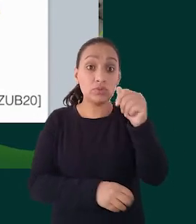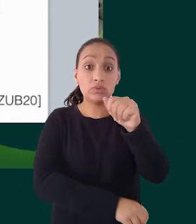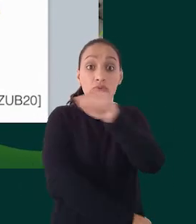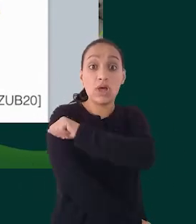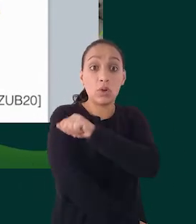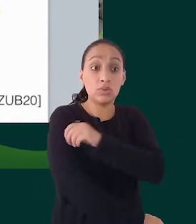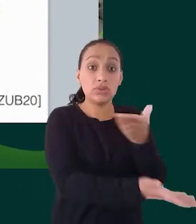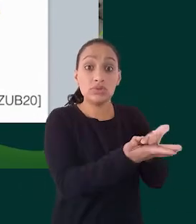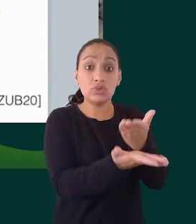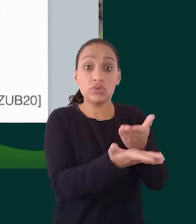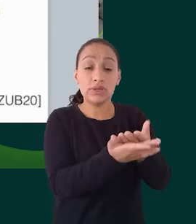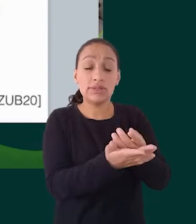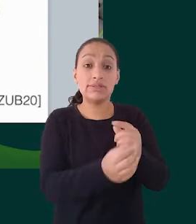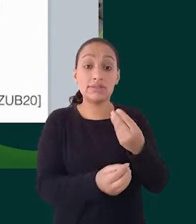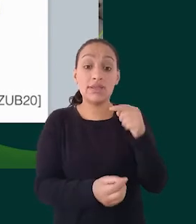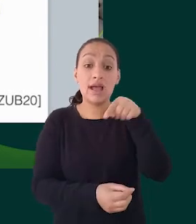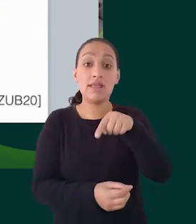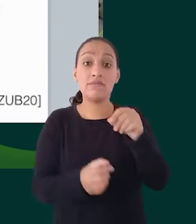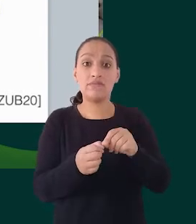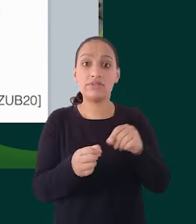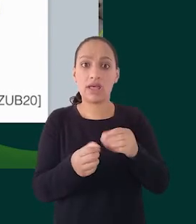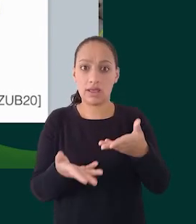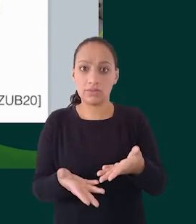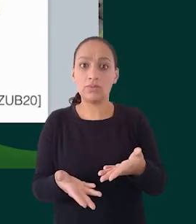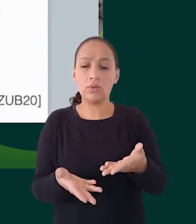grupos, quer